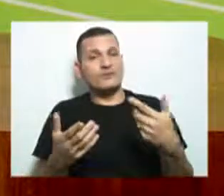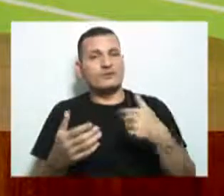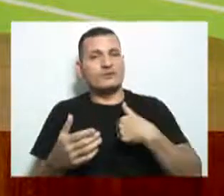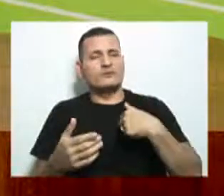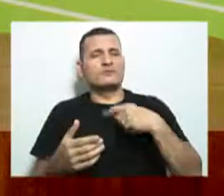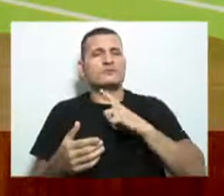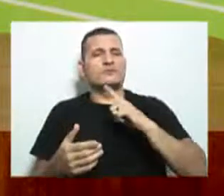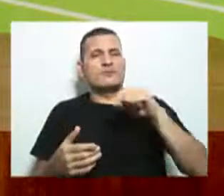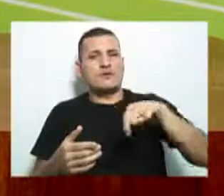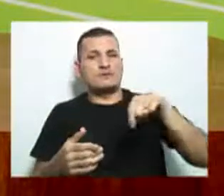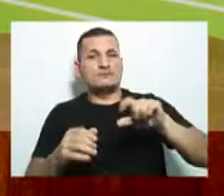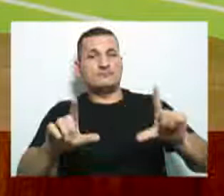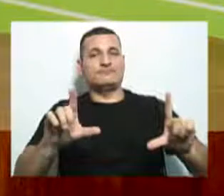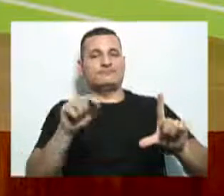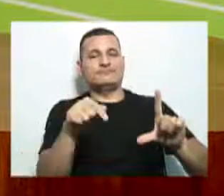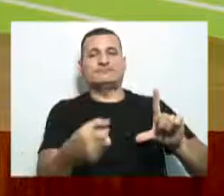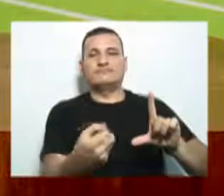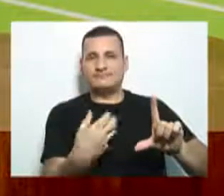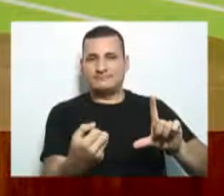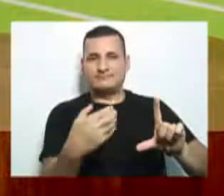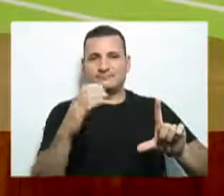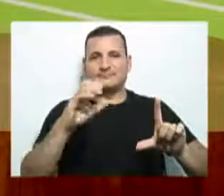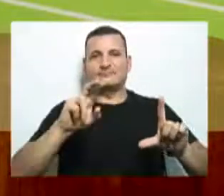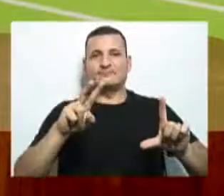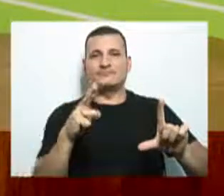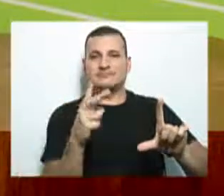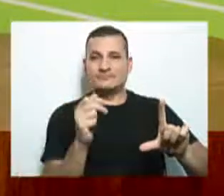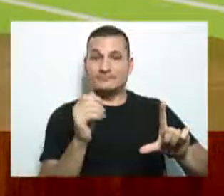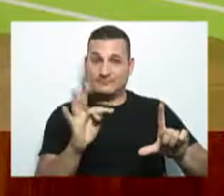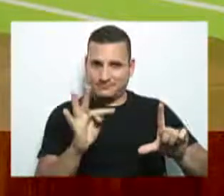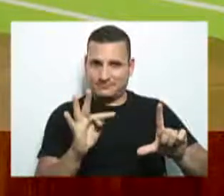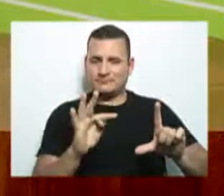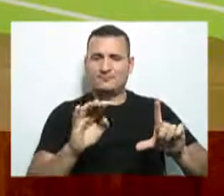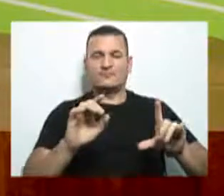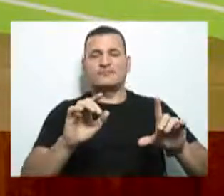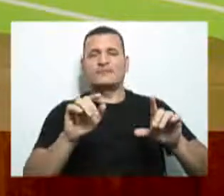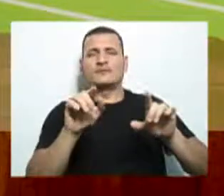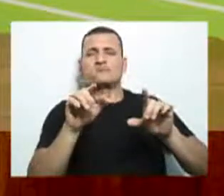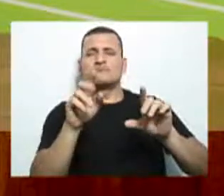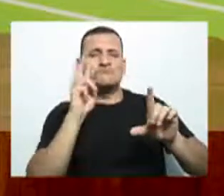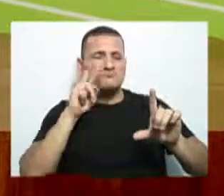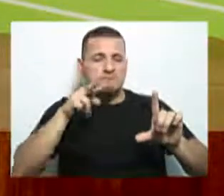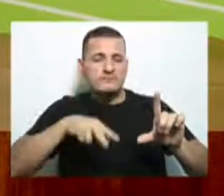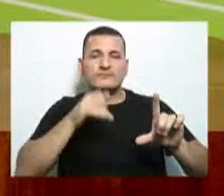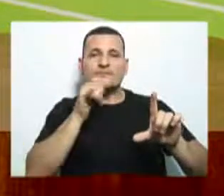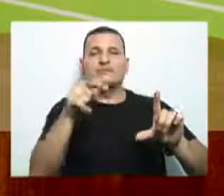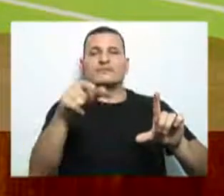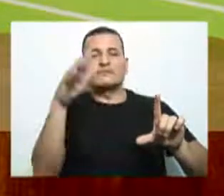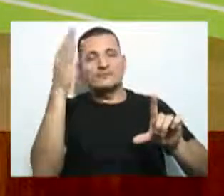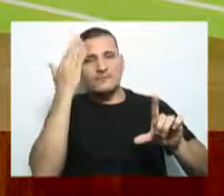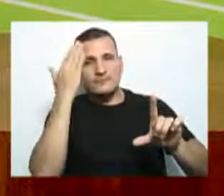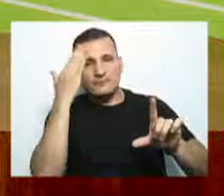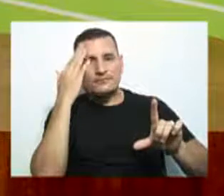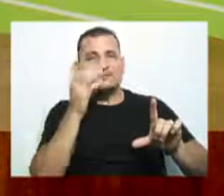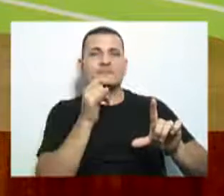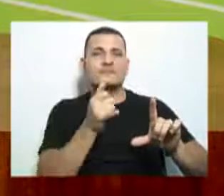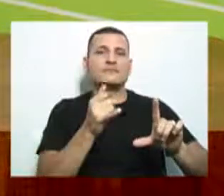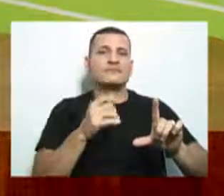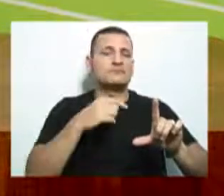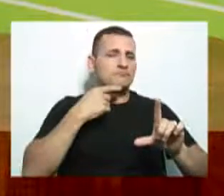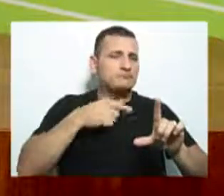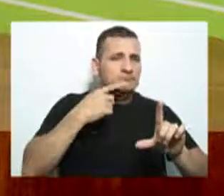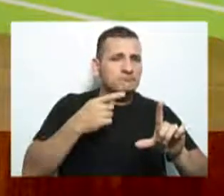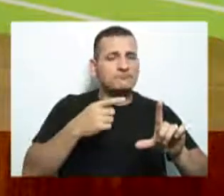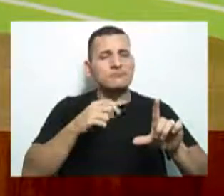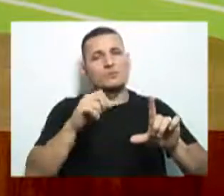ligadinha no WhatsApp para ver o que vocês estão, se vocês estão entendendo, se vocês estão em